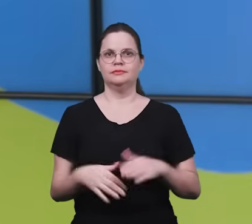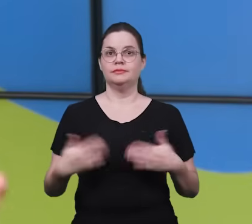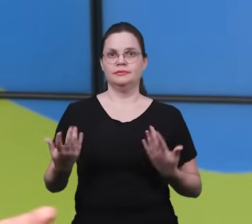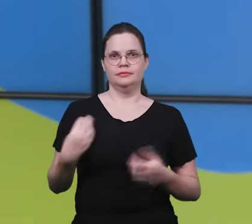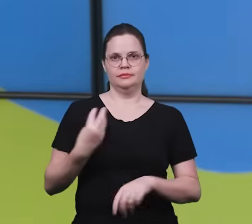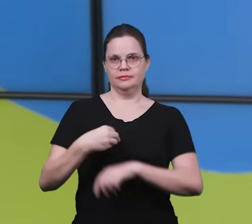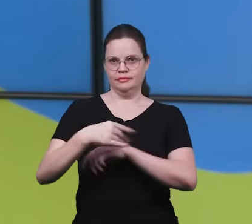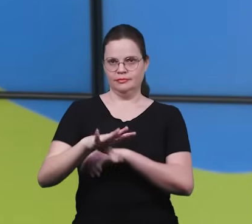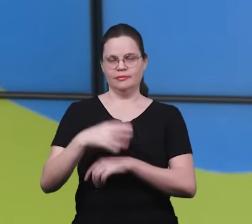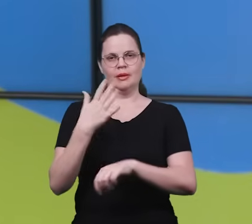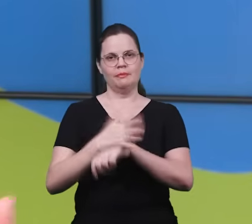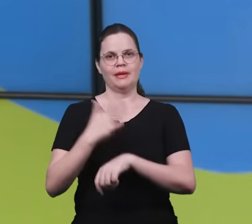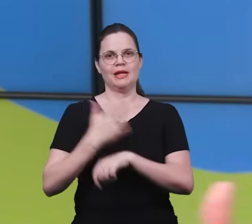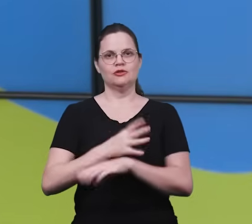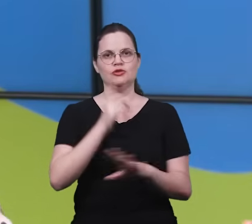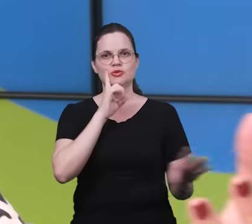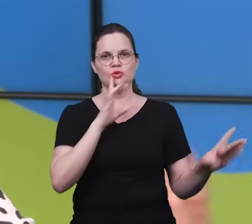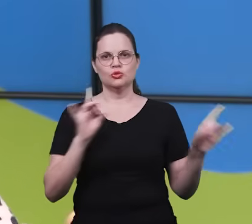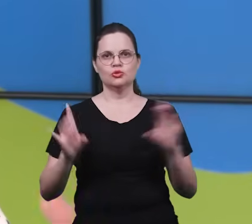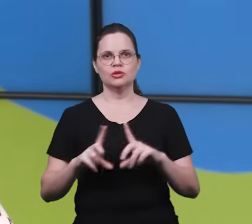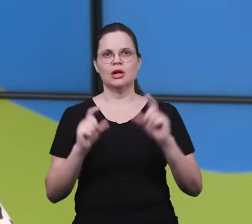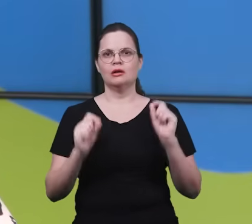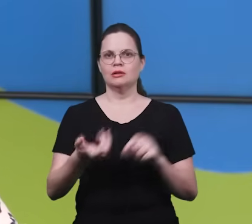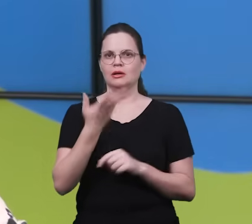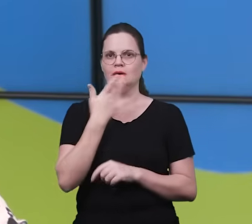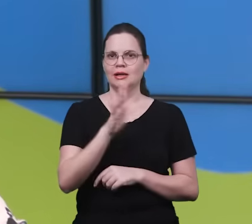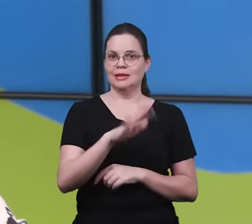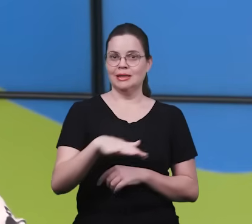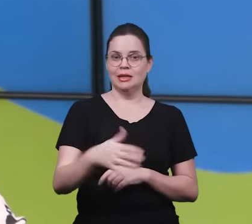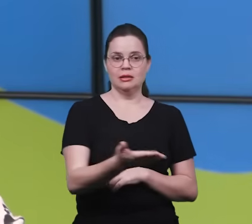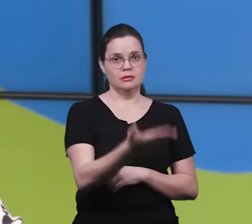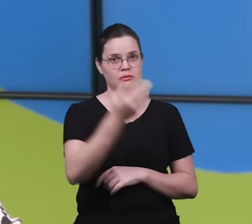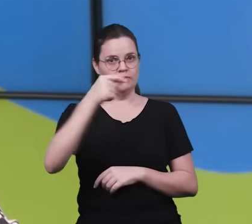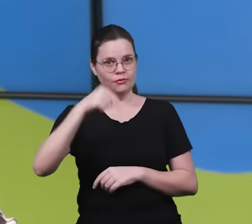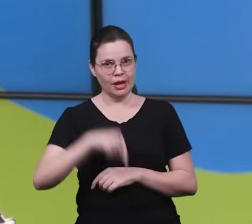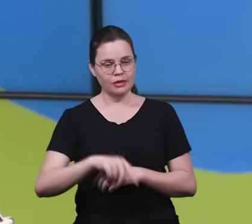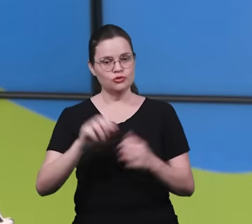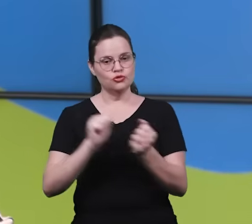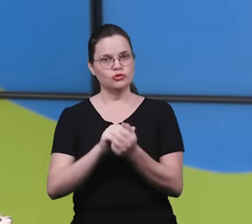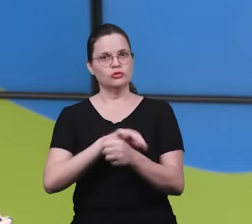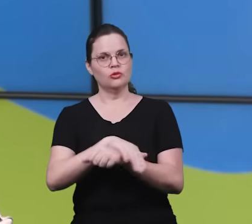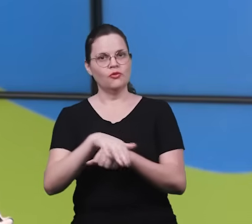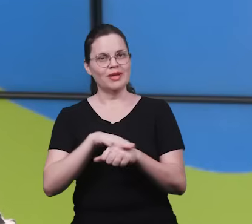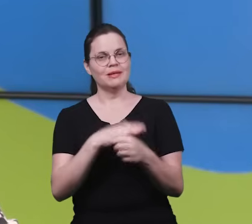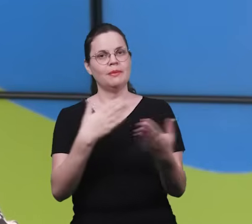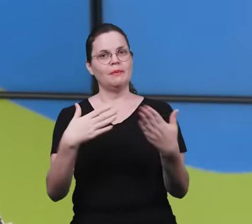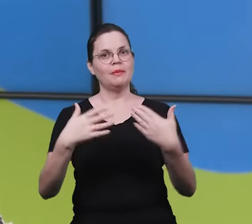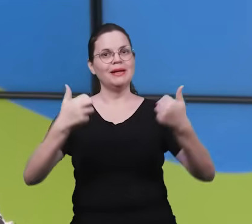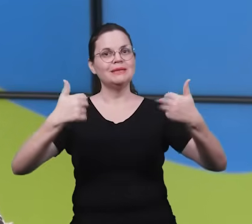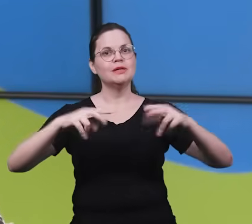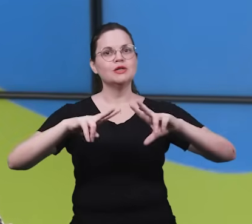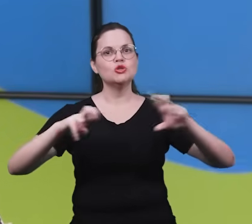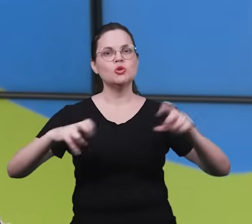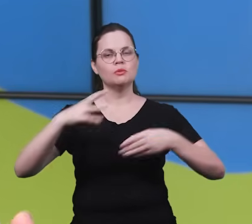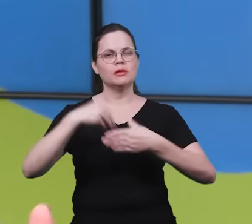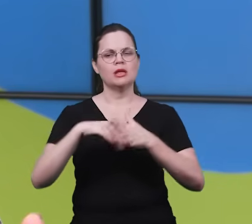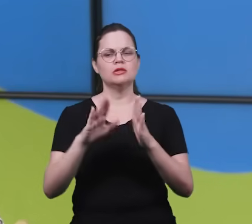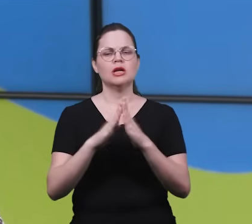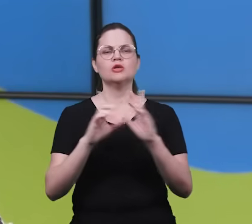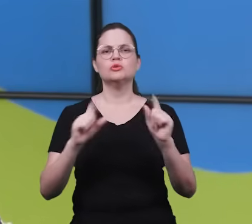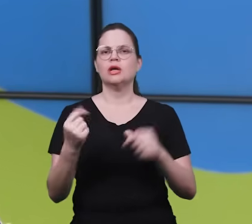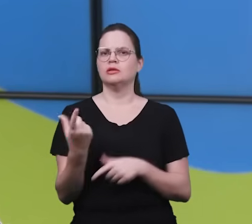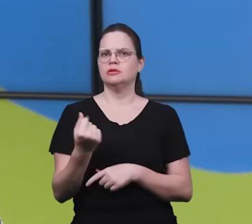vida prática da família é trazer essa criança para esse entendimento da economia doméstica. Então, você pode pensar, mas ele